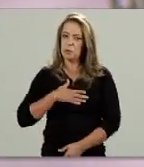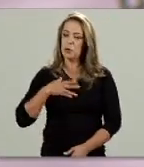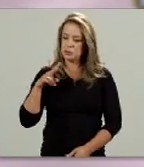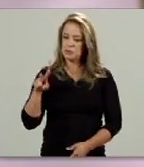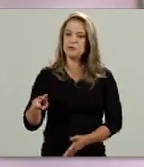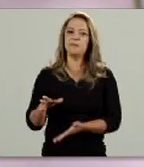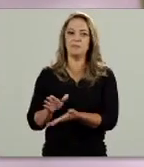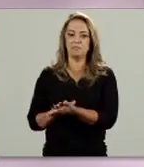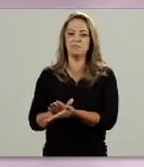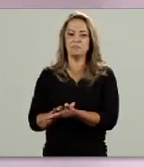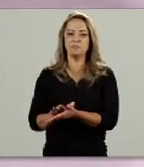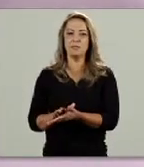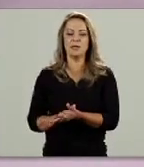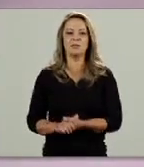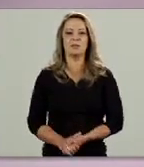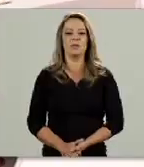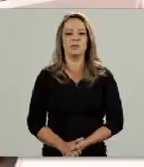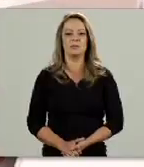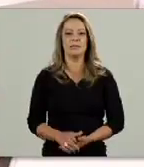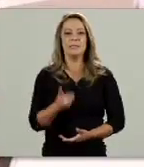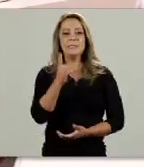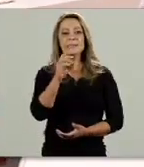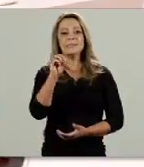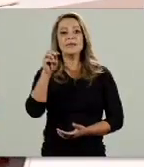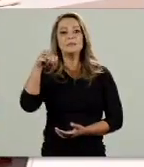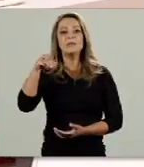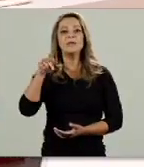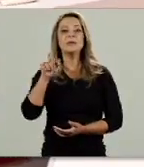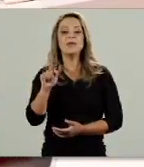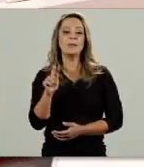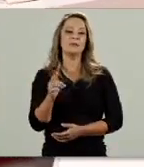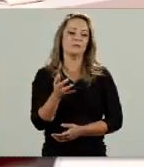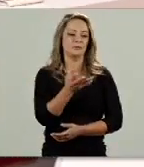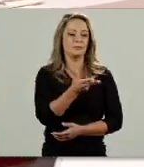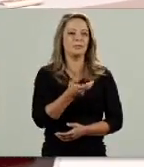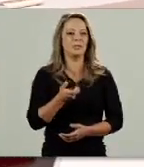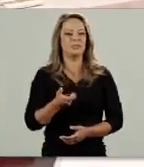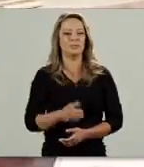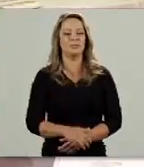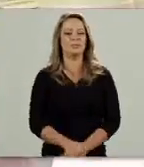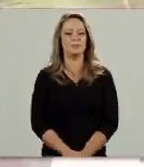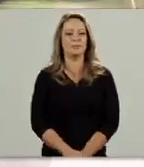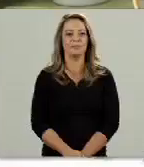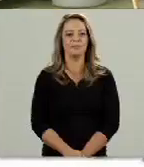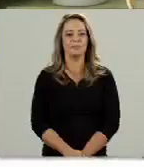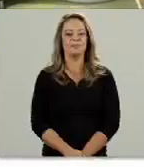gostando de ver, hein? De amor. 100 miligramas de paixão.